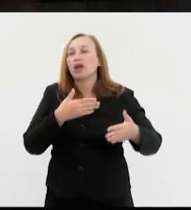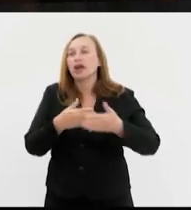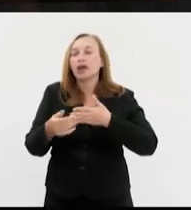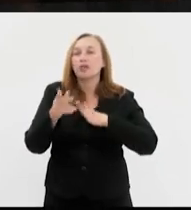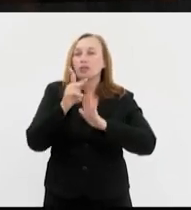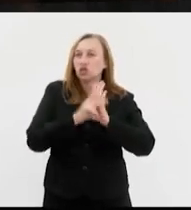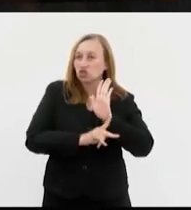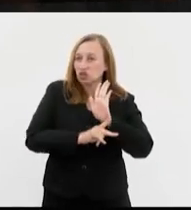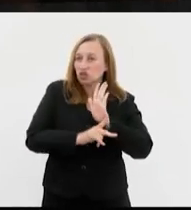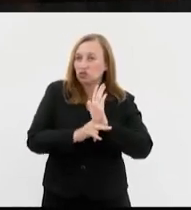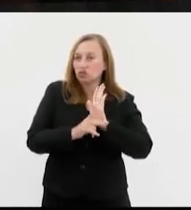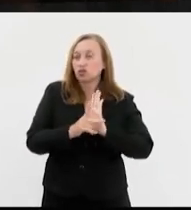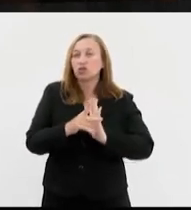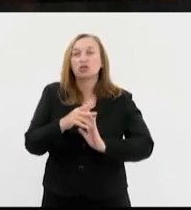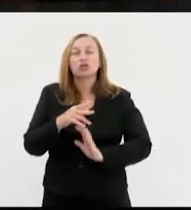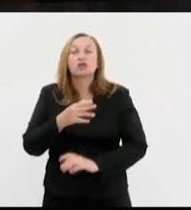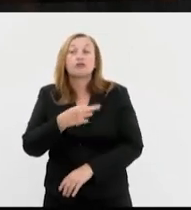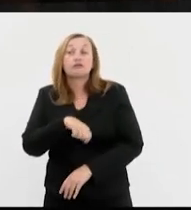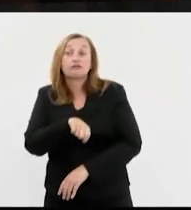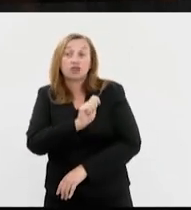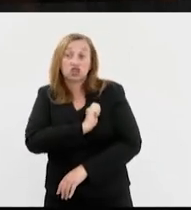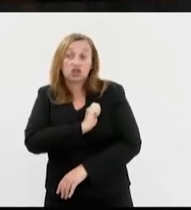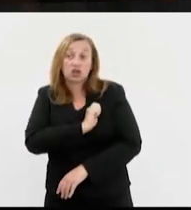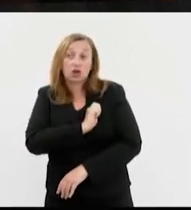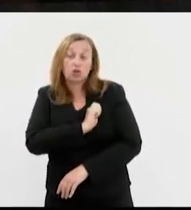benefício fiscal, qualquer novo,